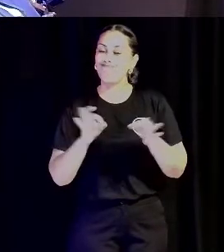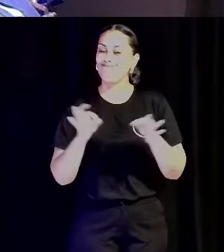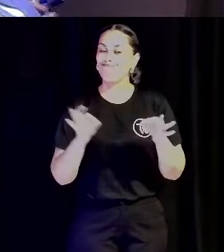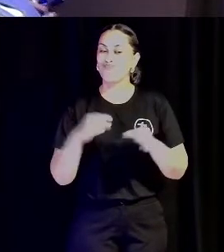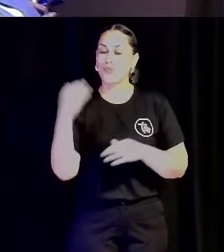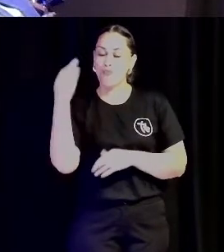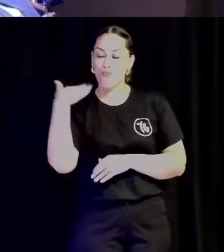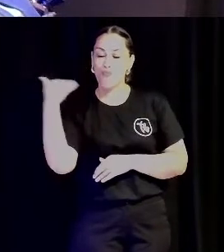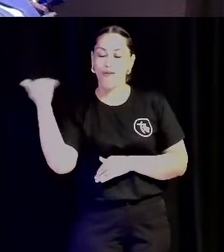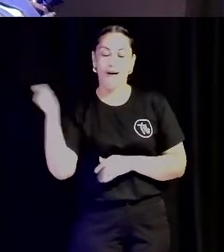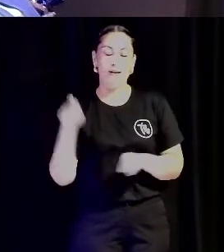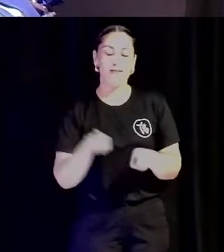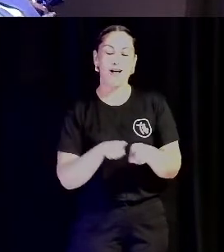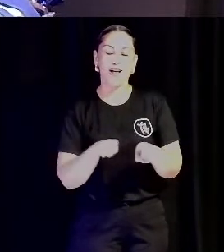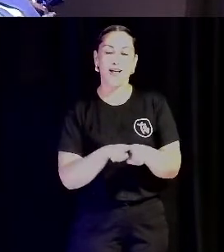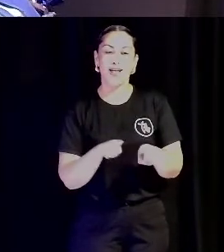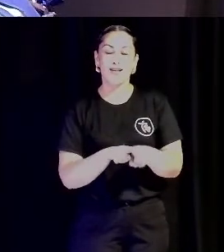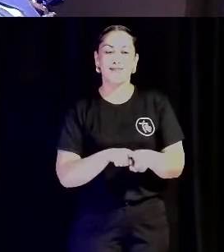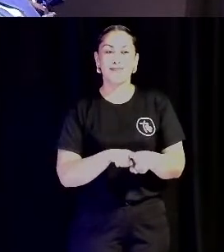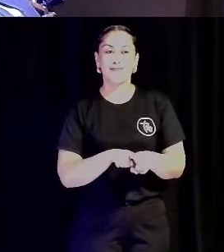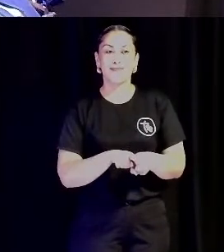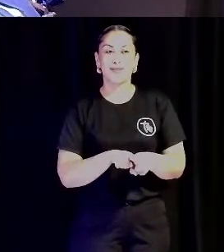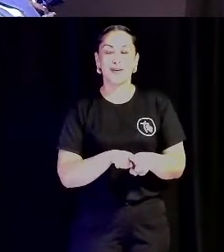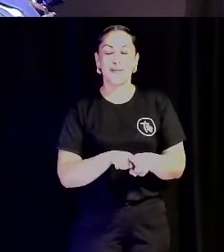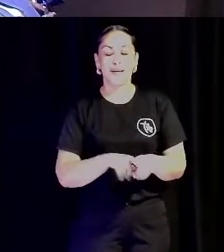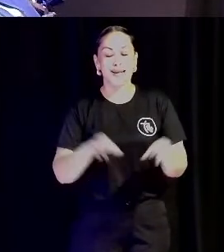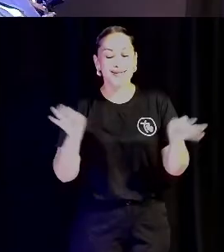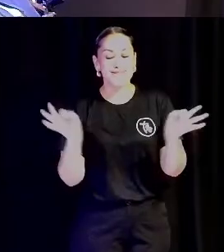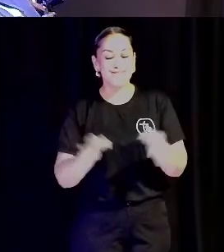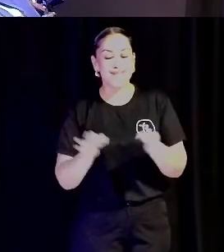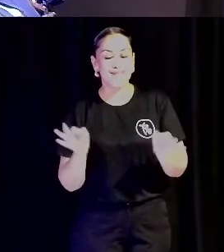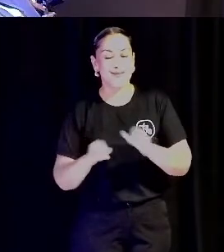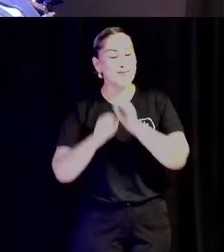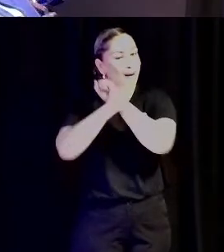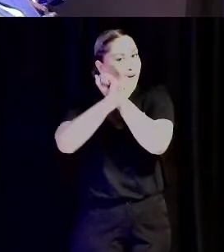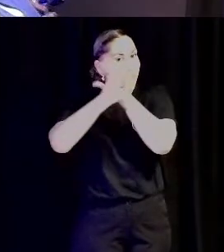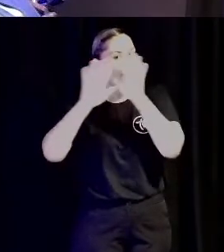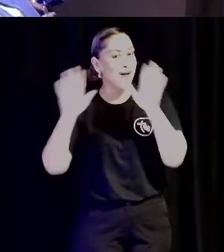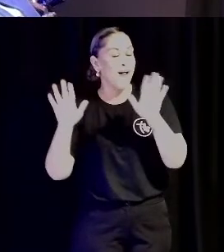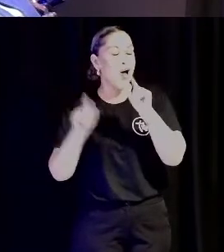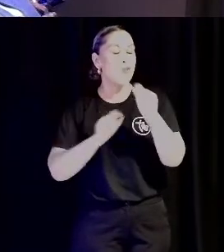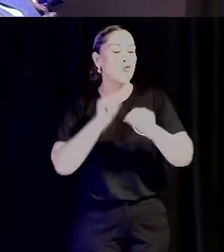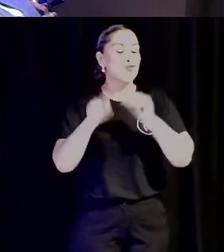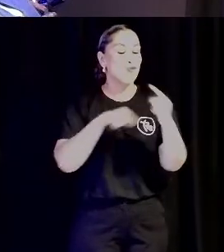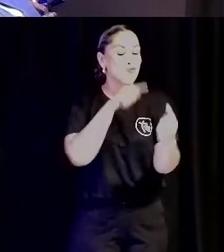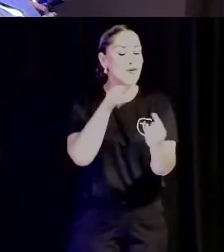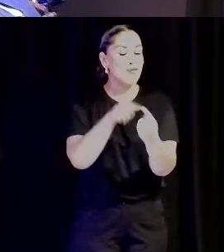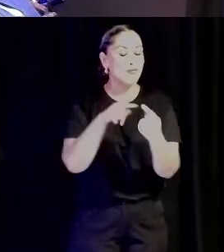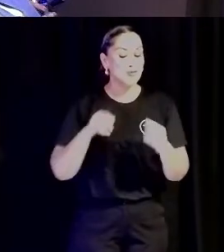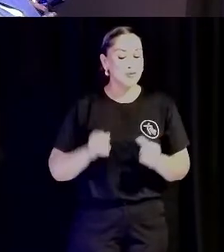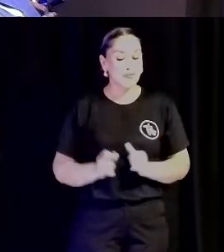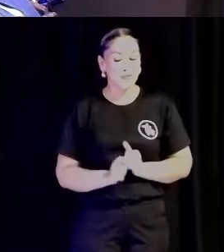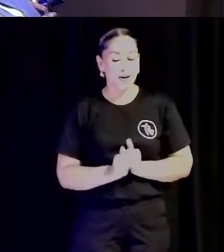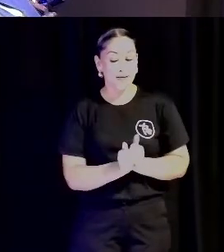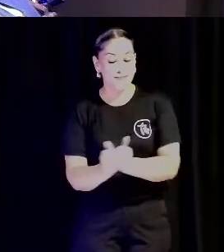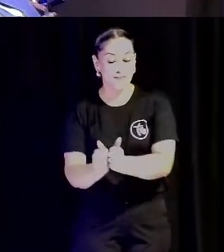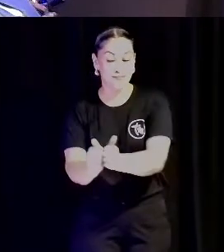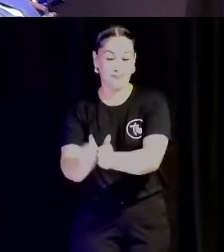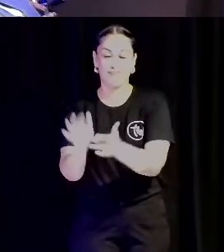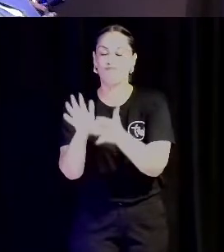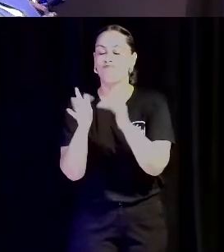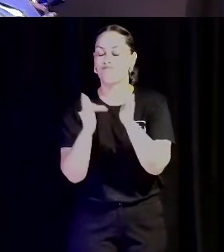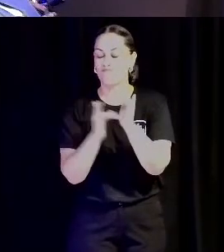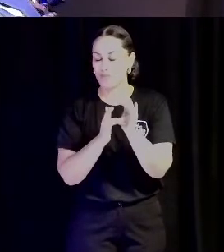chamado, mas também a consciência clara de seguir a Jesus.